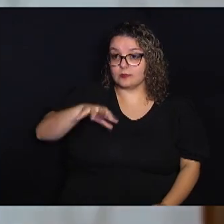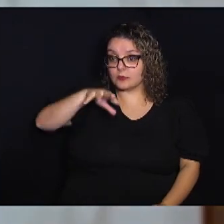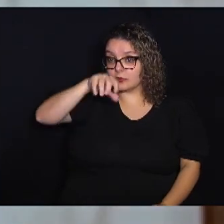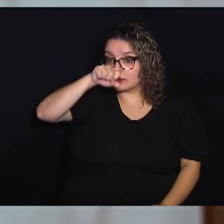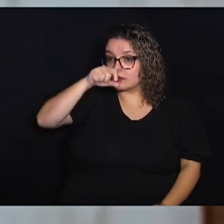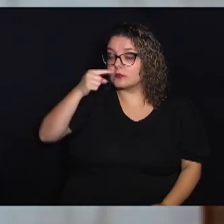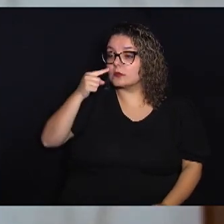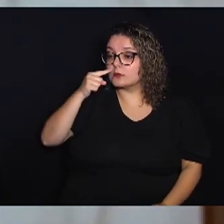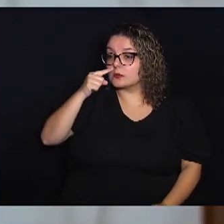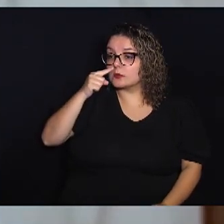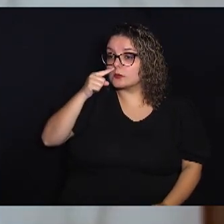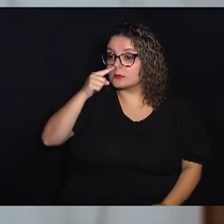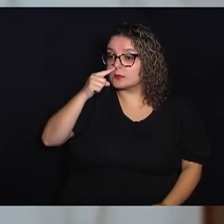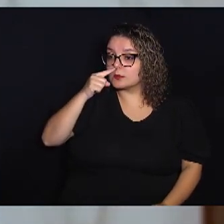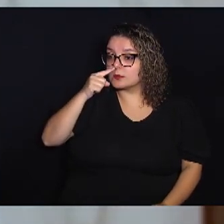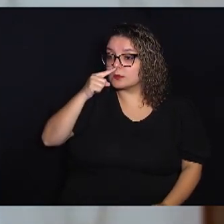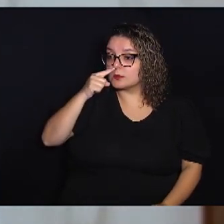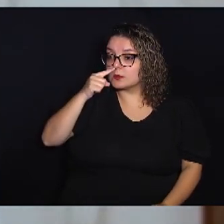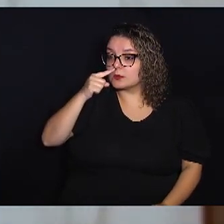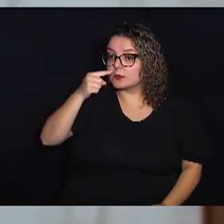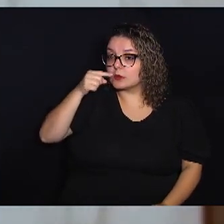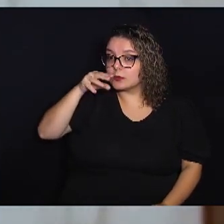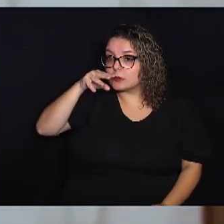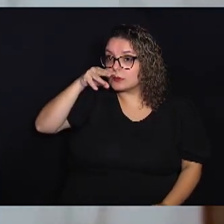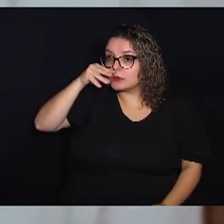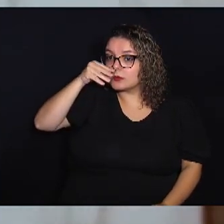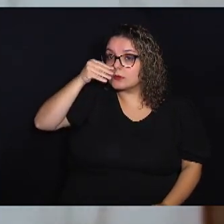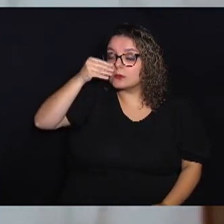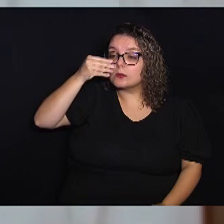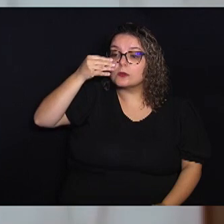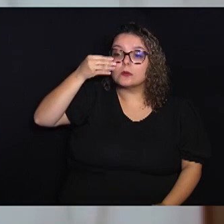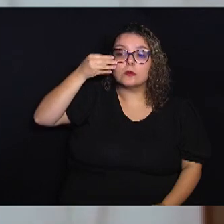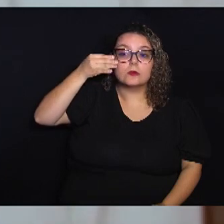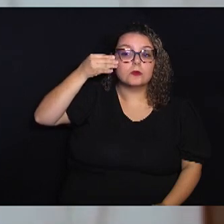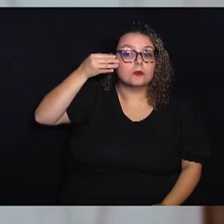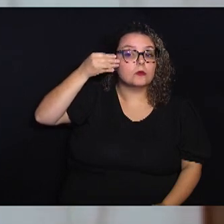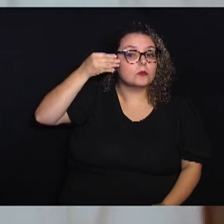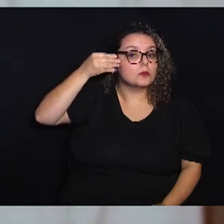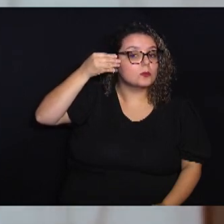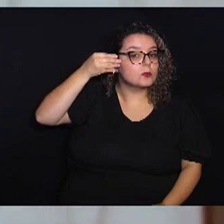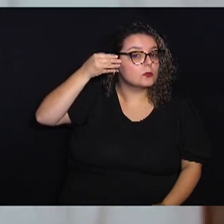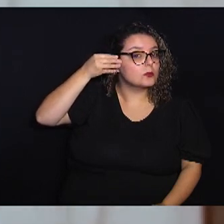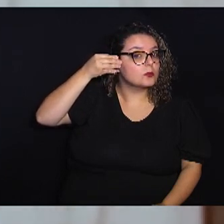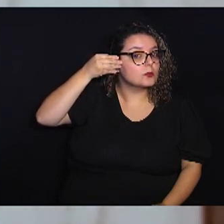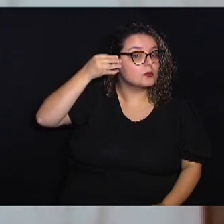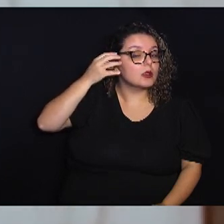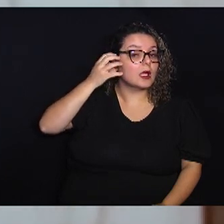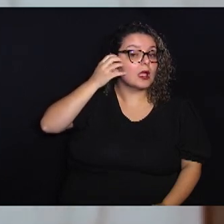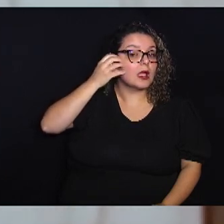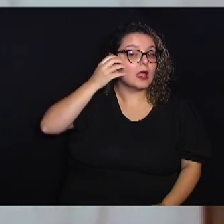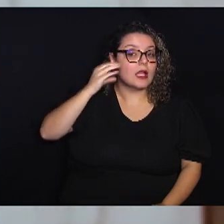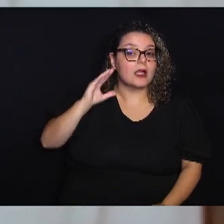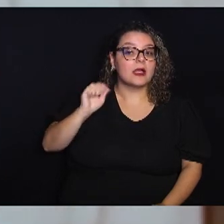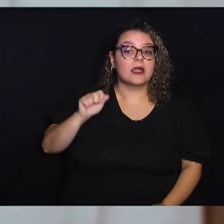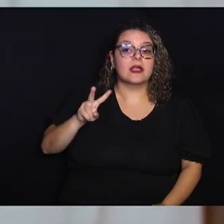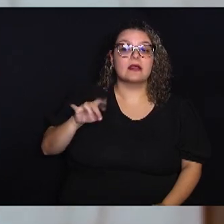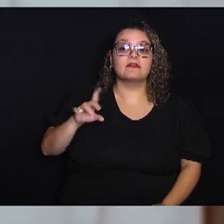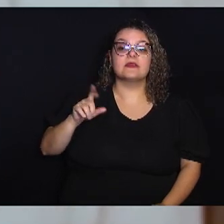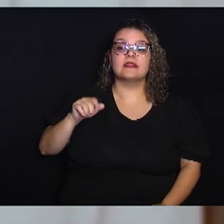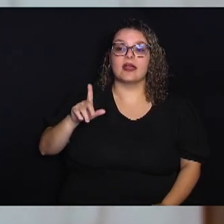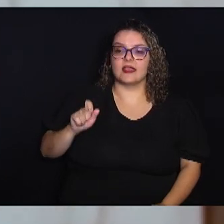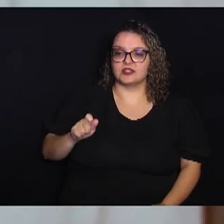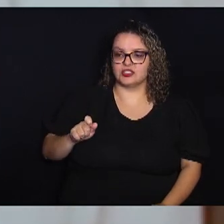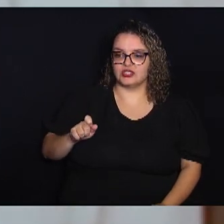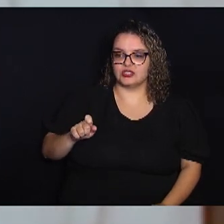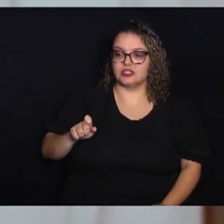começa logo aqui na região do nariz, e com o que vai entrando para cá, o que a gente vai chamar de cavidade nasal, o espaço do nariz,